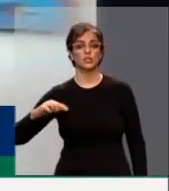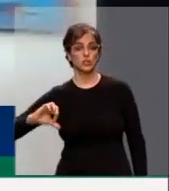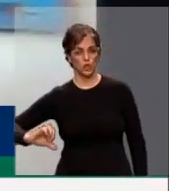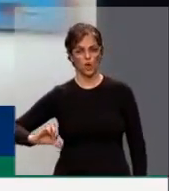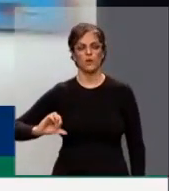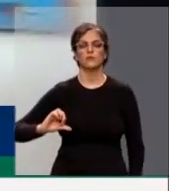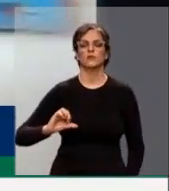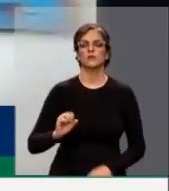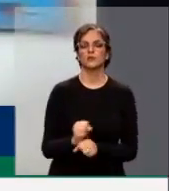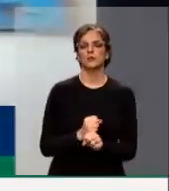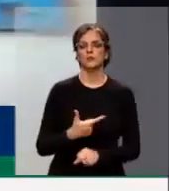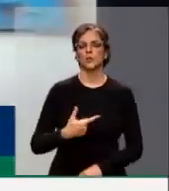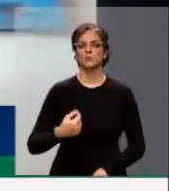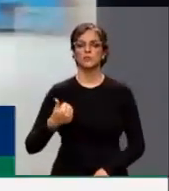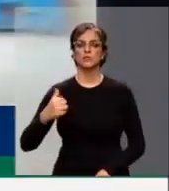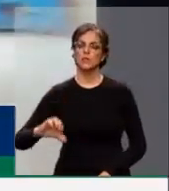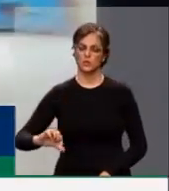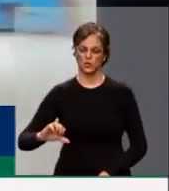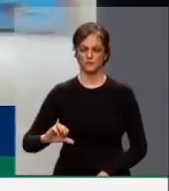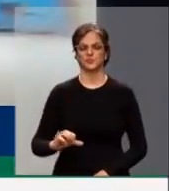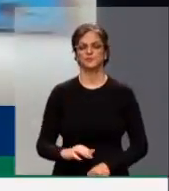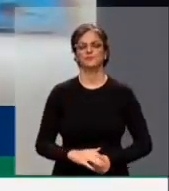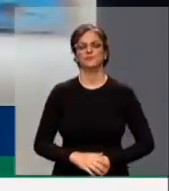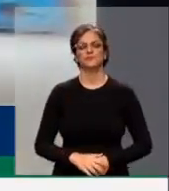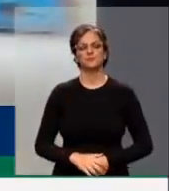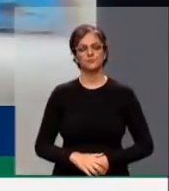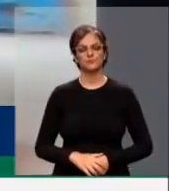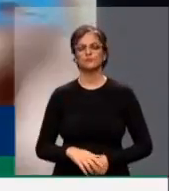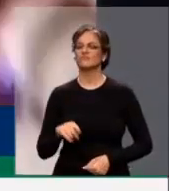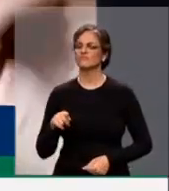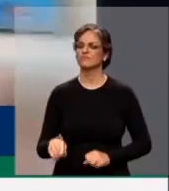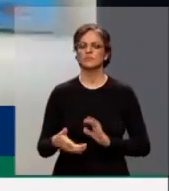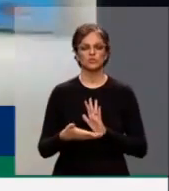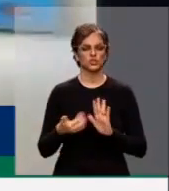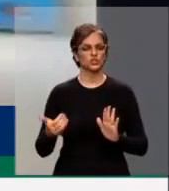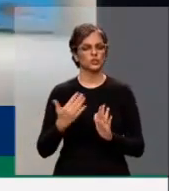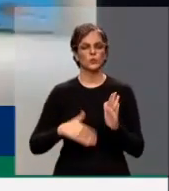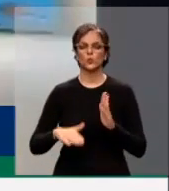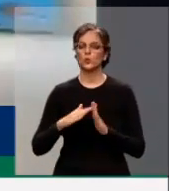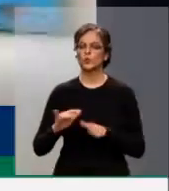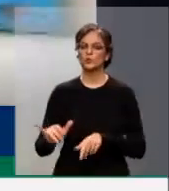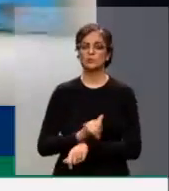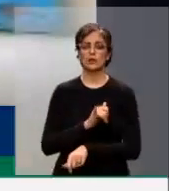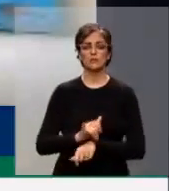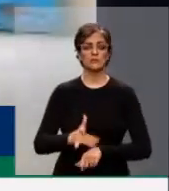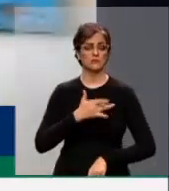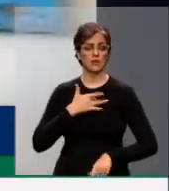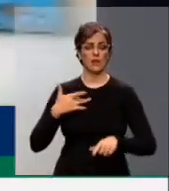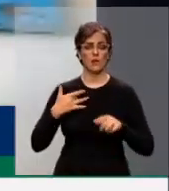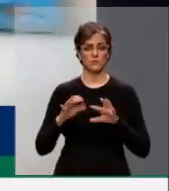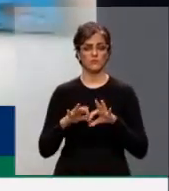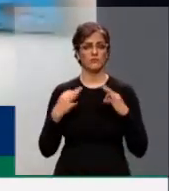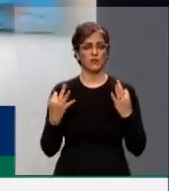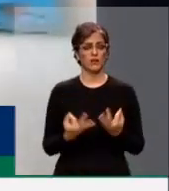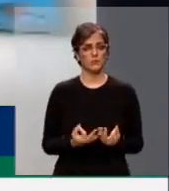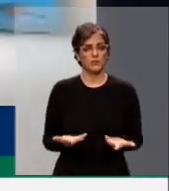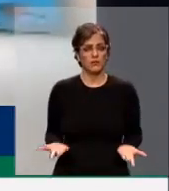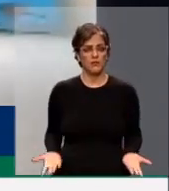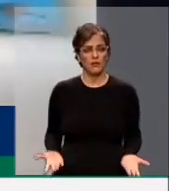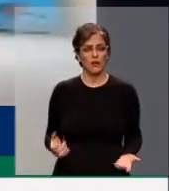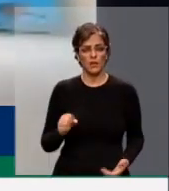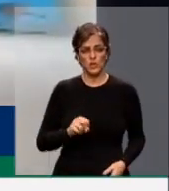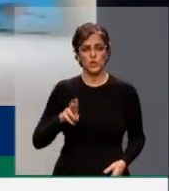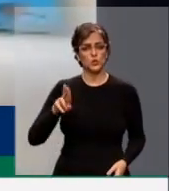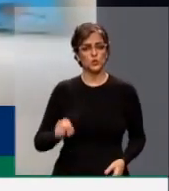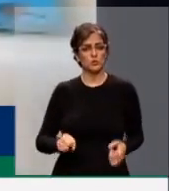de 2019, né, ela destitui toda a estratégia de saúde da família, desmonta o Sistema Único de